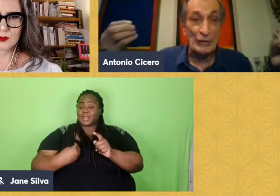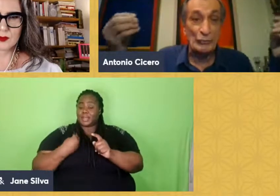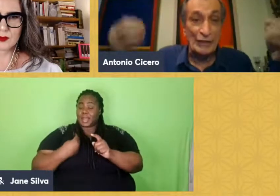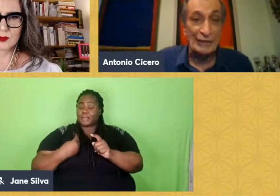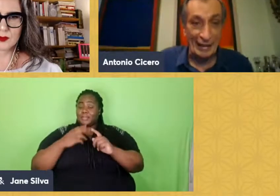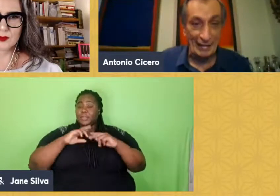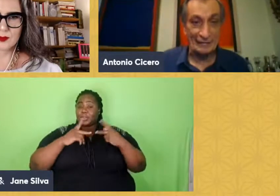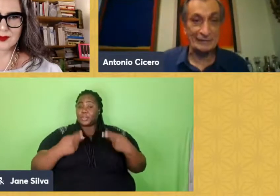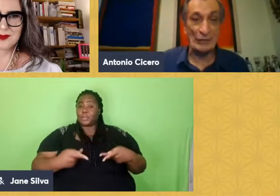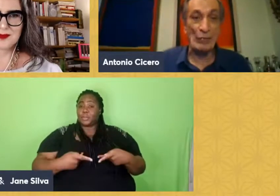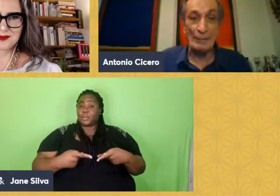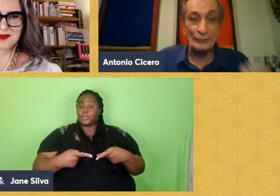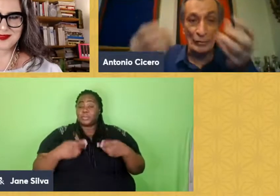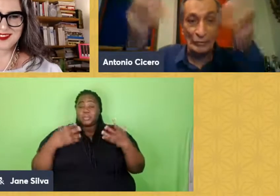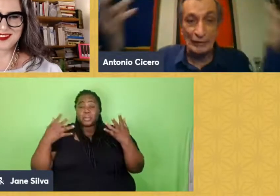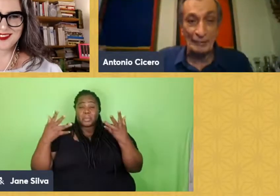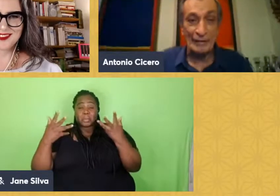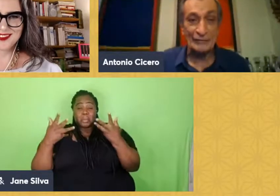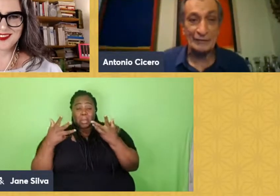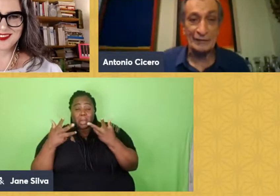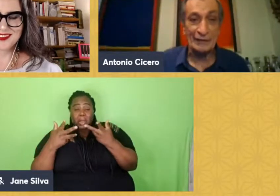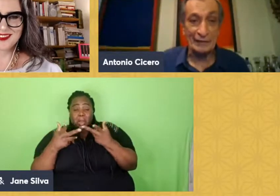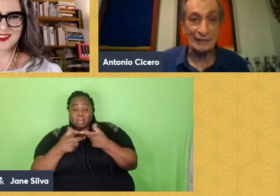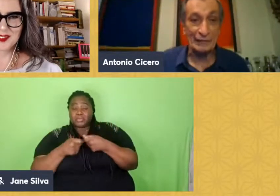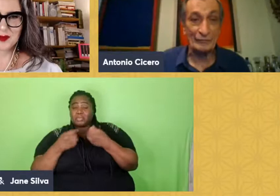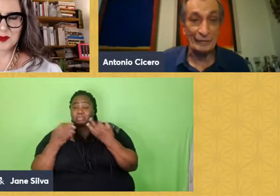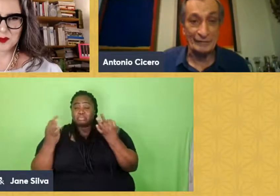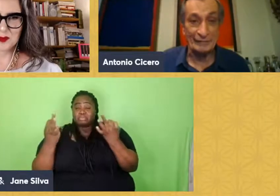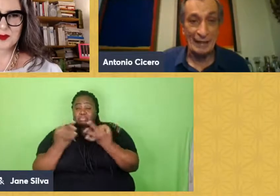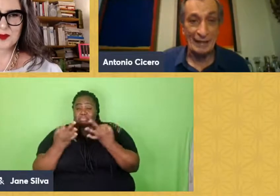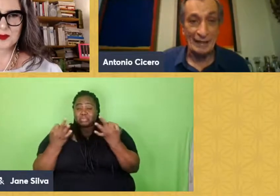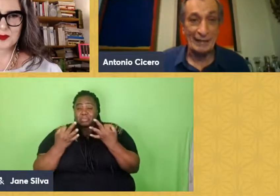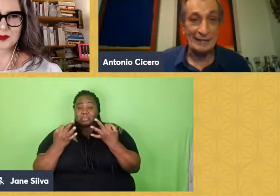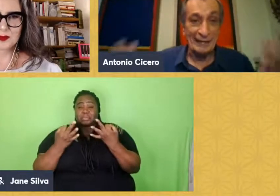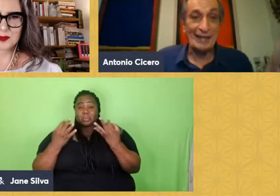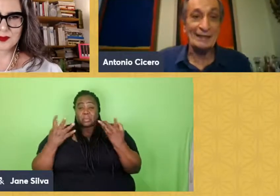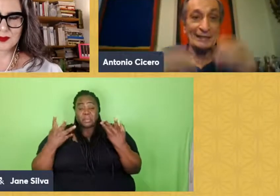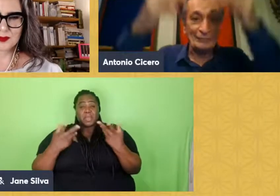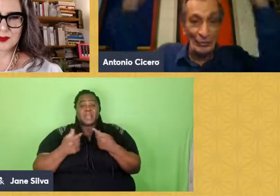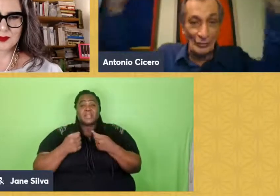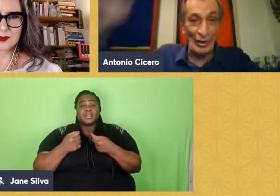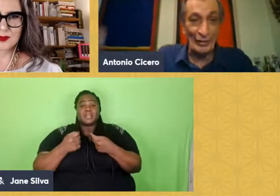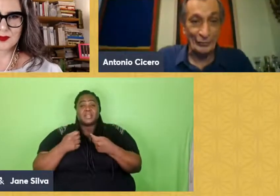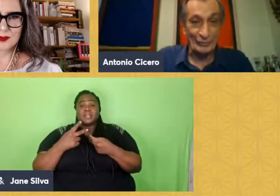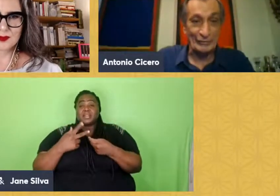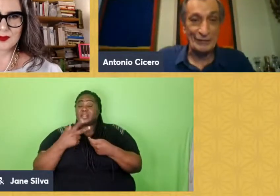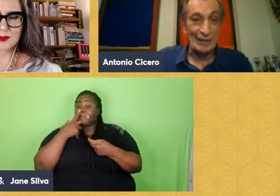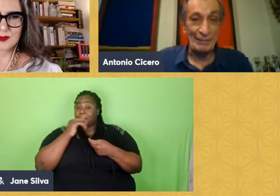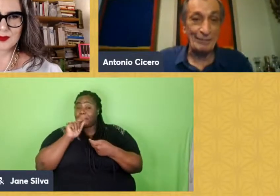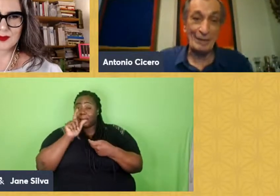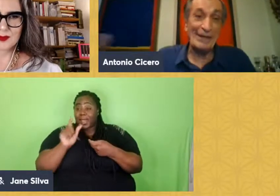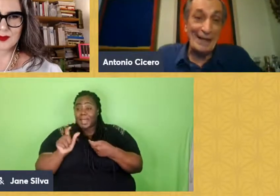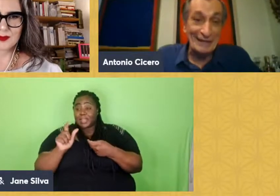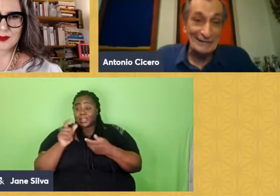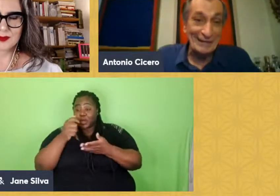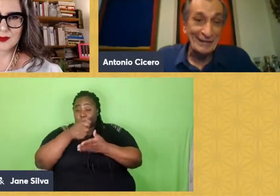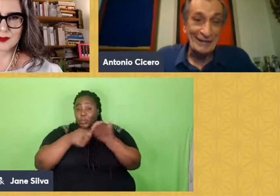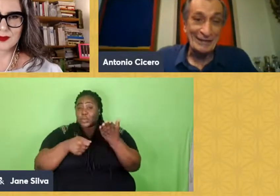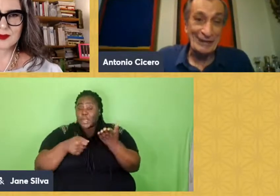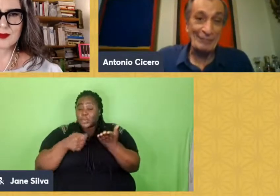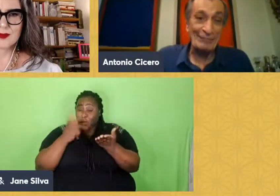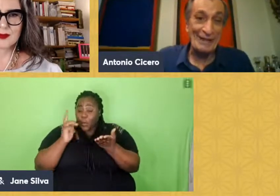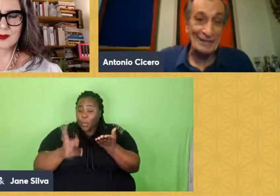monólogos tão geniais, tão absolutamente incríveis, que esses monólogos